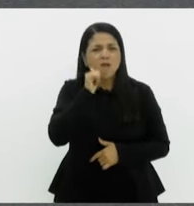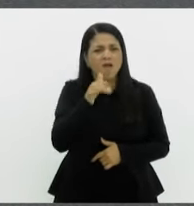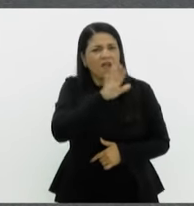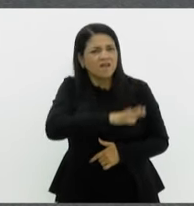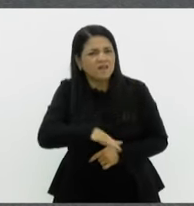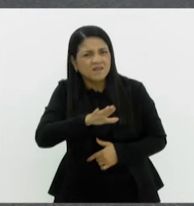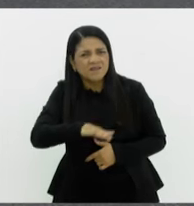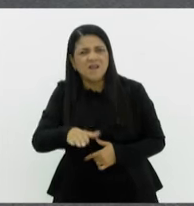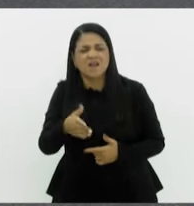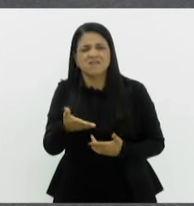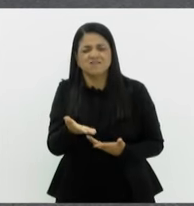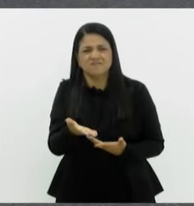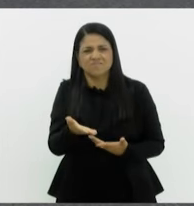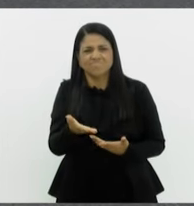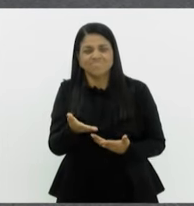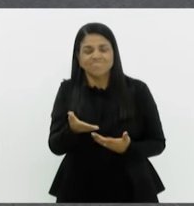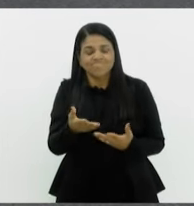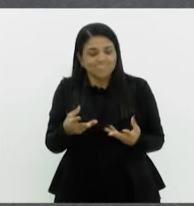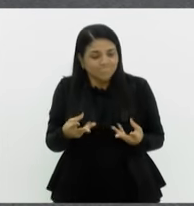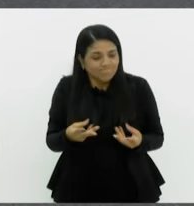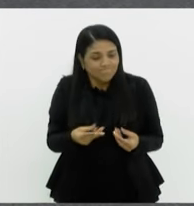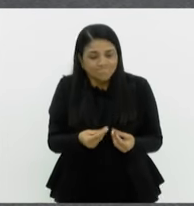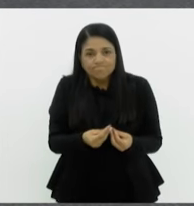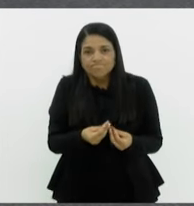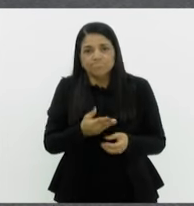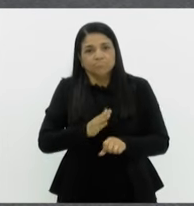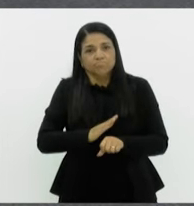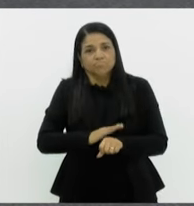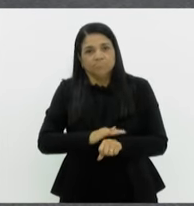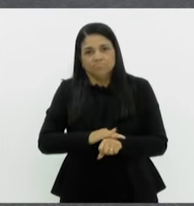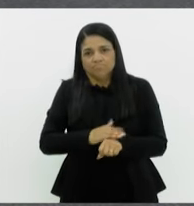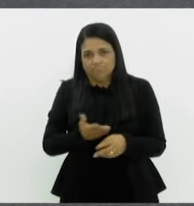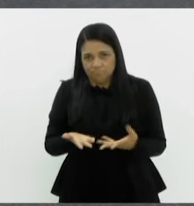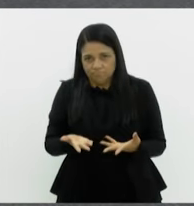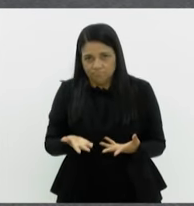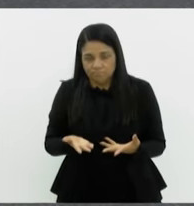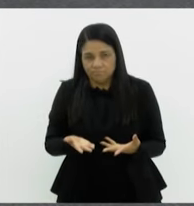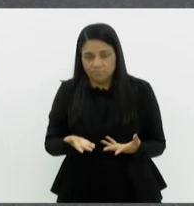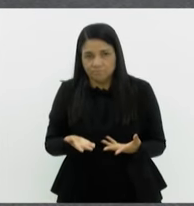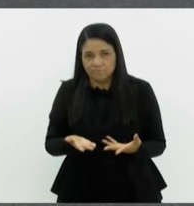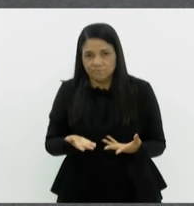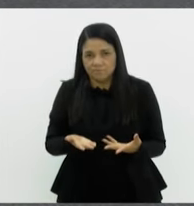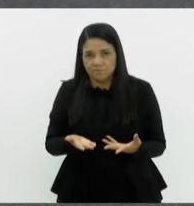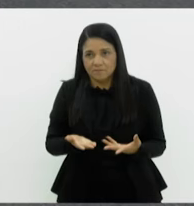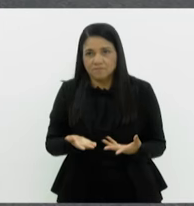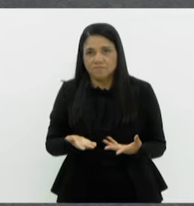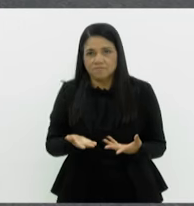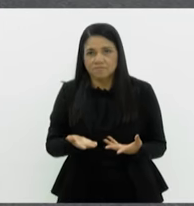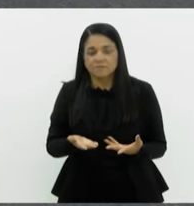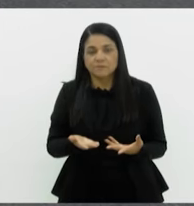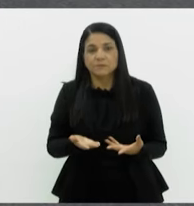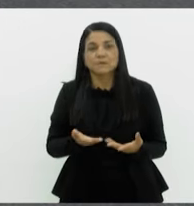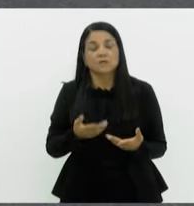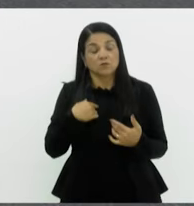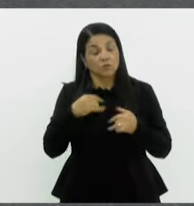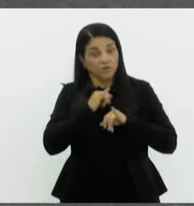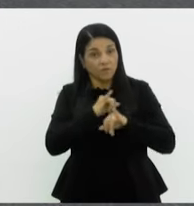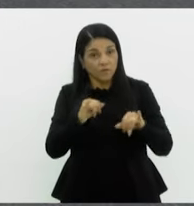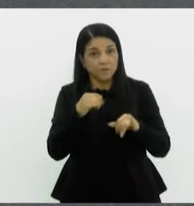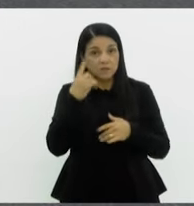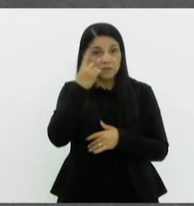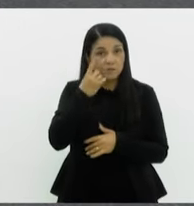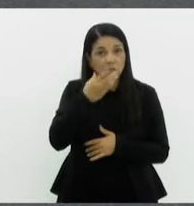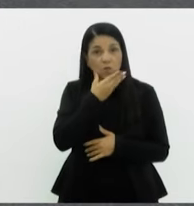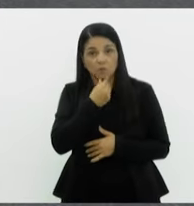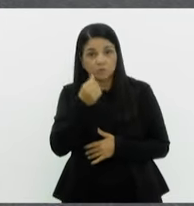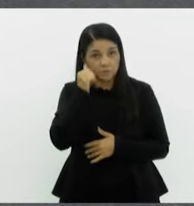situação extremamente delicada. Então, trazendo essa informação aqui para nós, deputadas e deputados, porque,